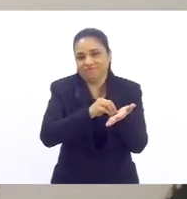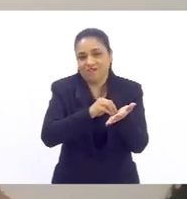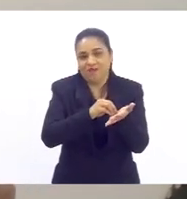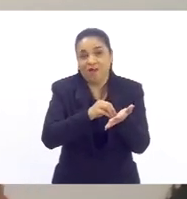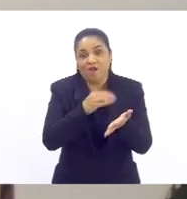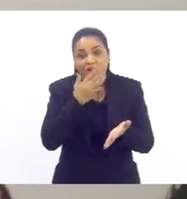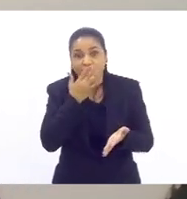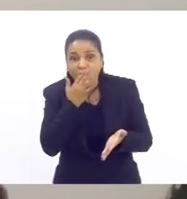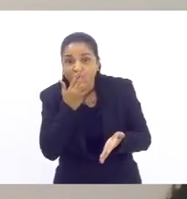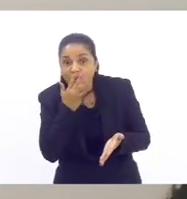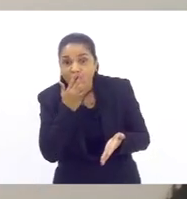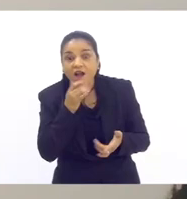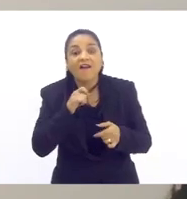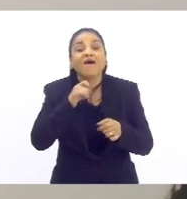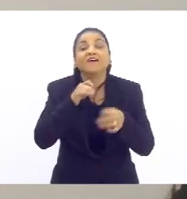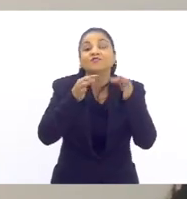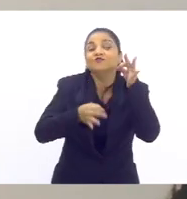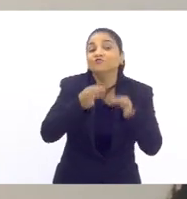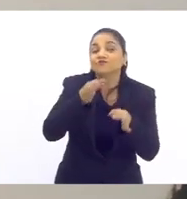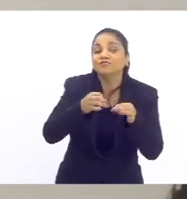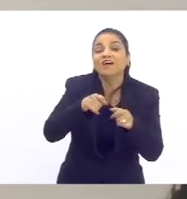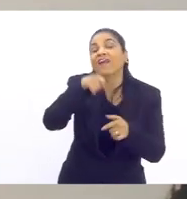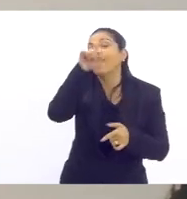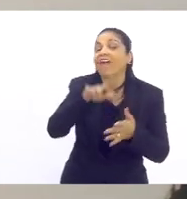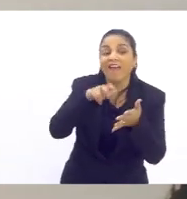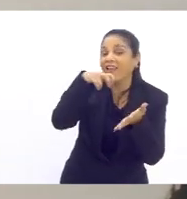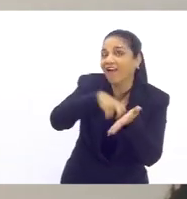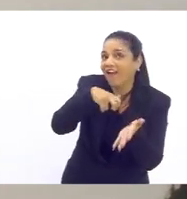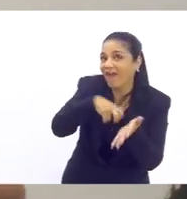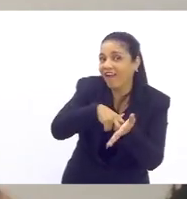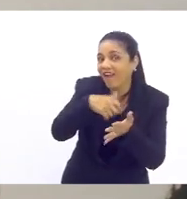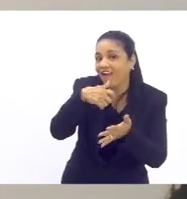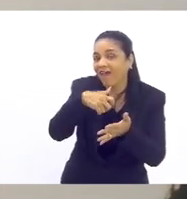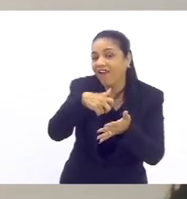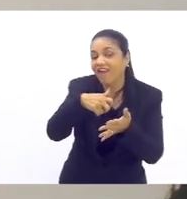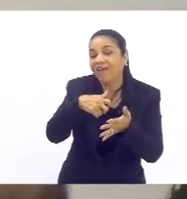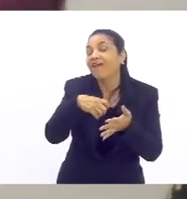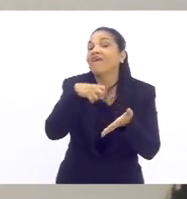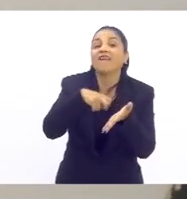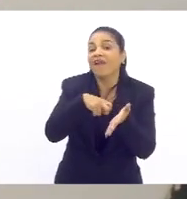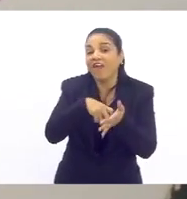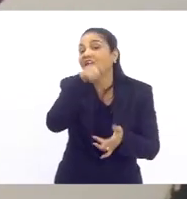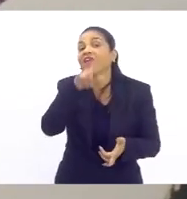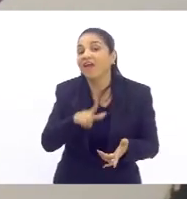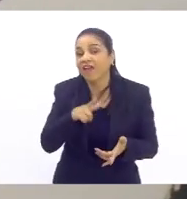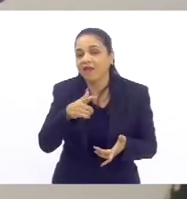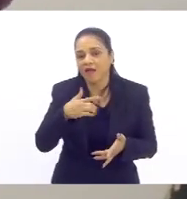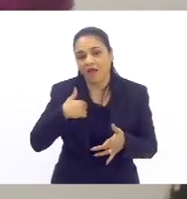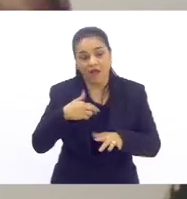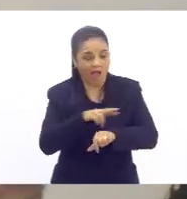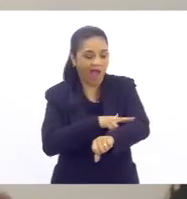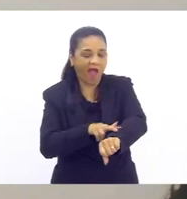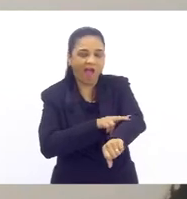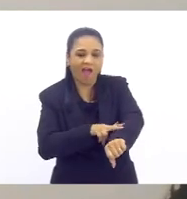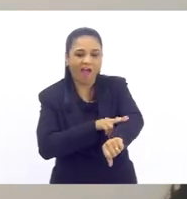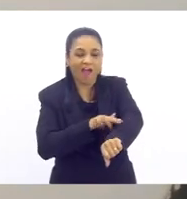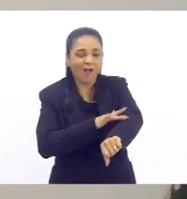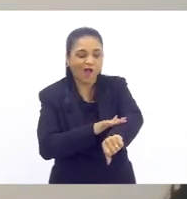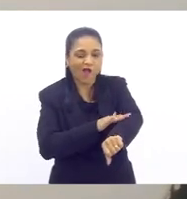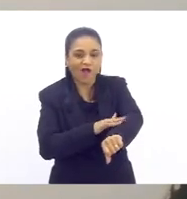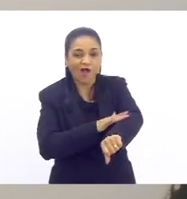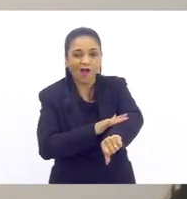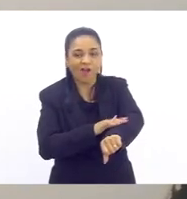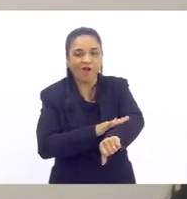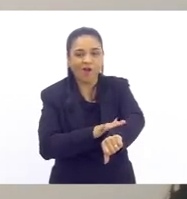a gente sabe quem é que paga o preço da Injustiça Paga pelo preço da Justiça A minha cor né a nossa cor de